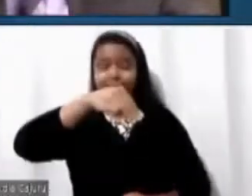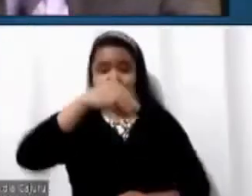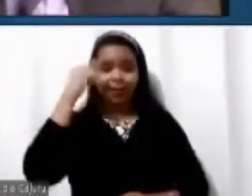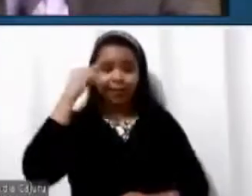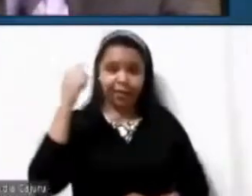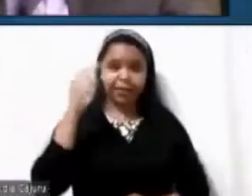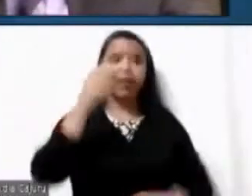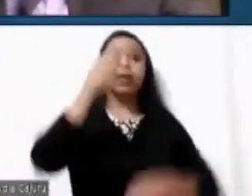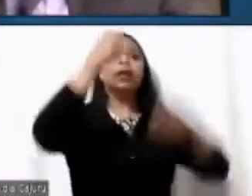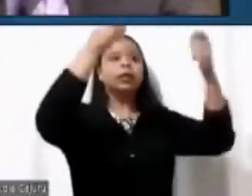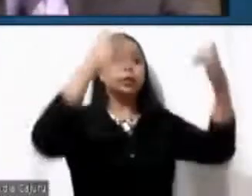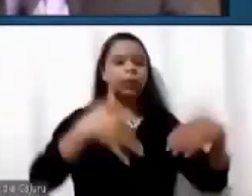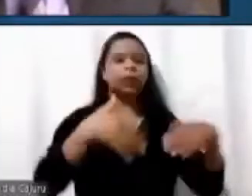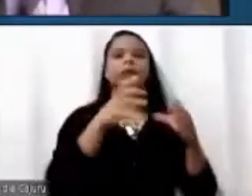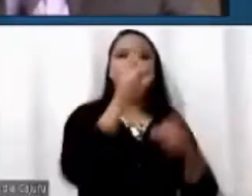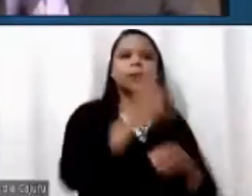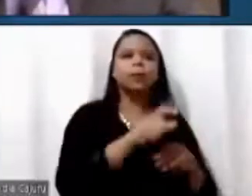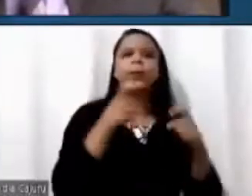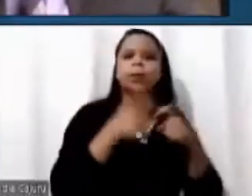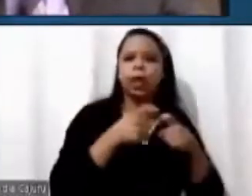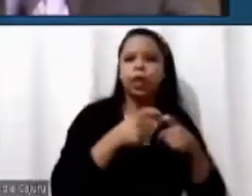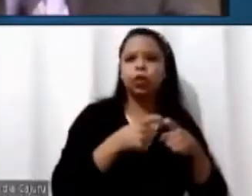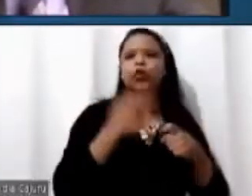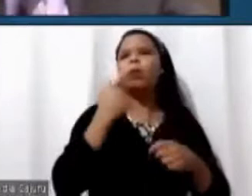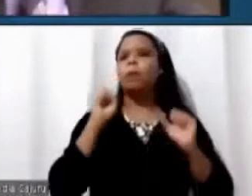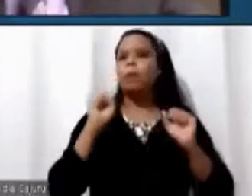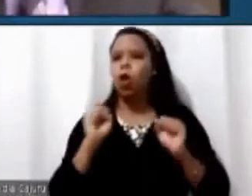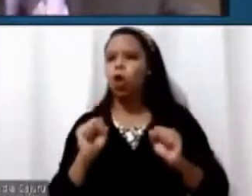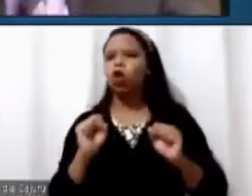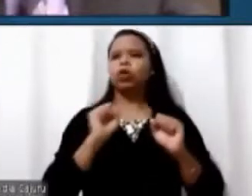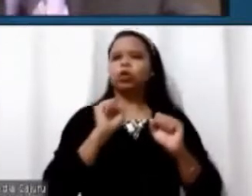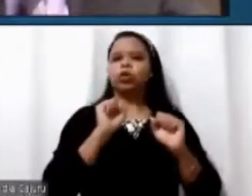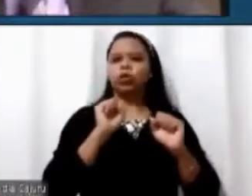o médico pode excepcionar aqui, mas o outro não fala nada de exceção, fala que